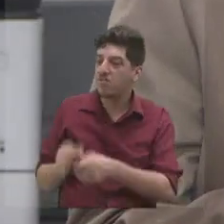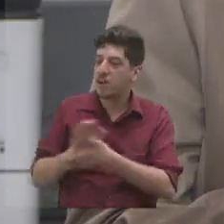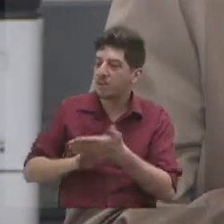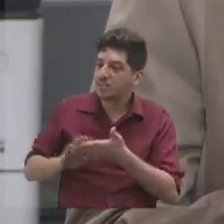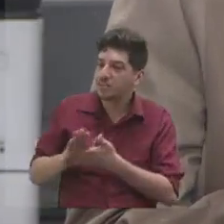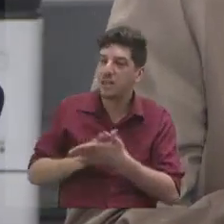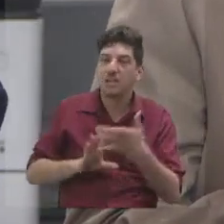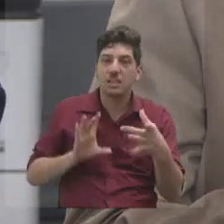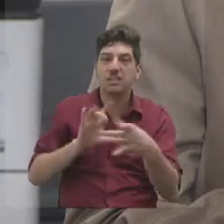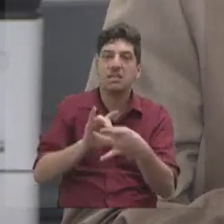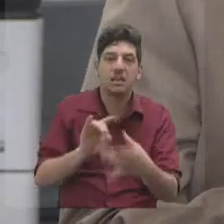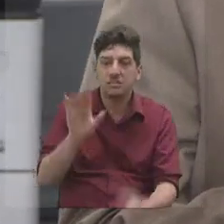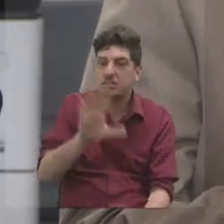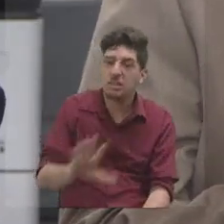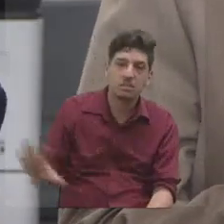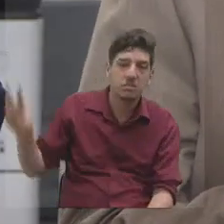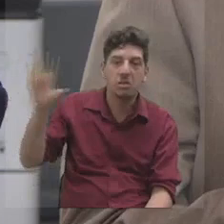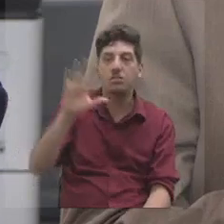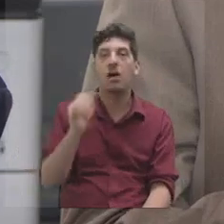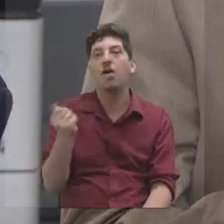ela não era chato